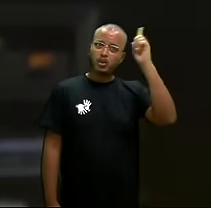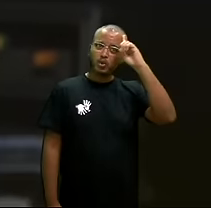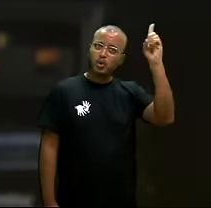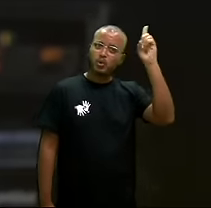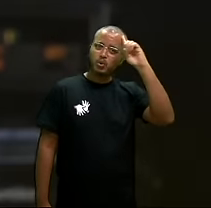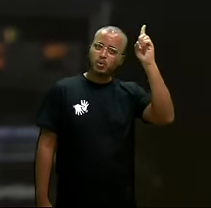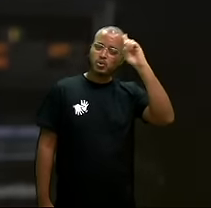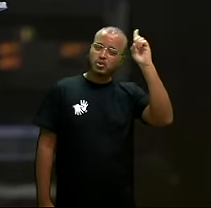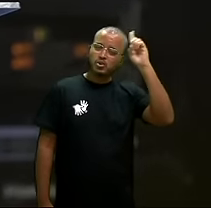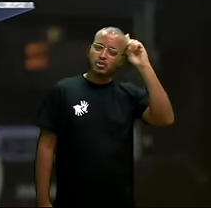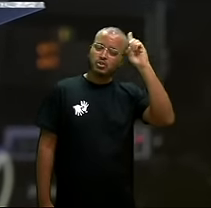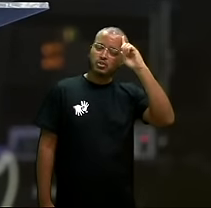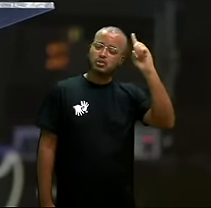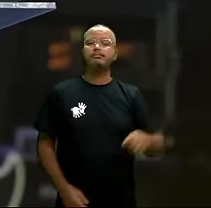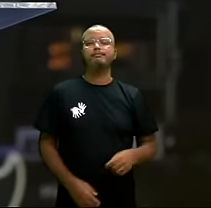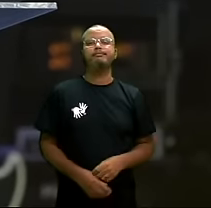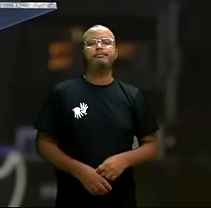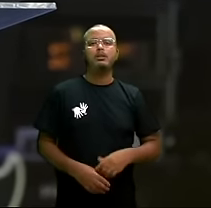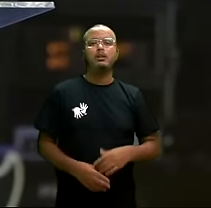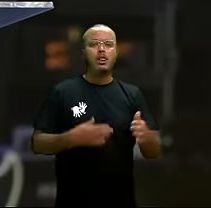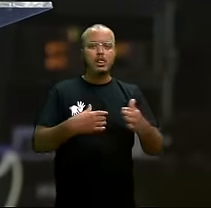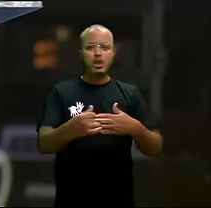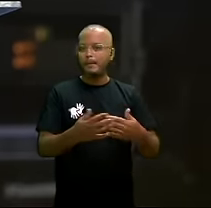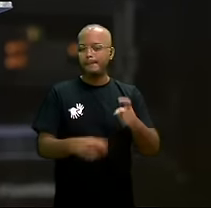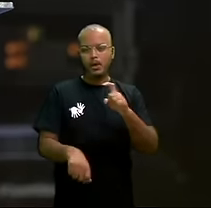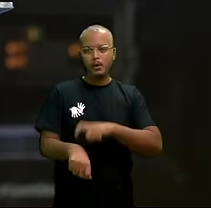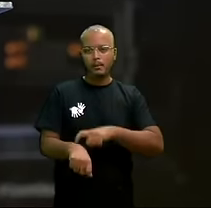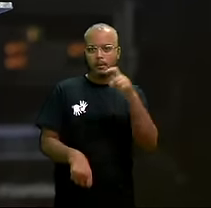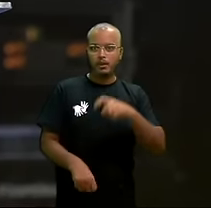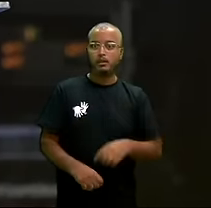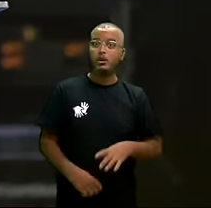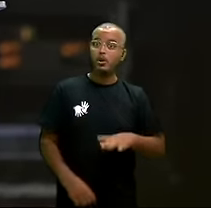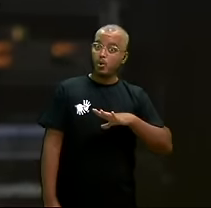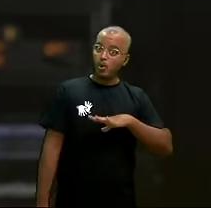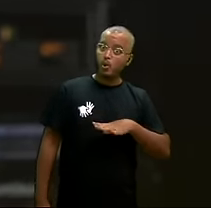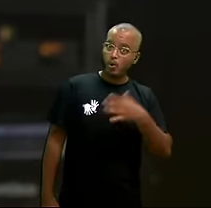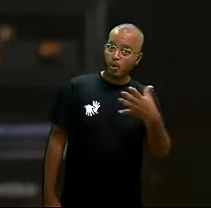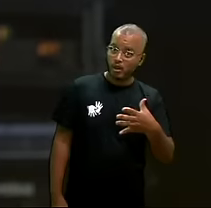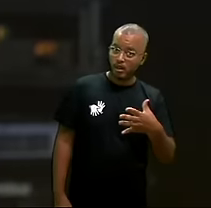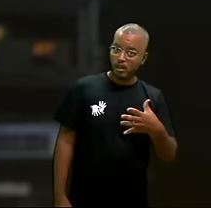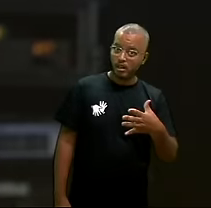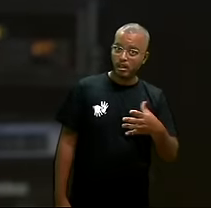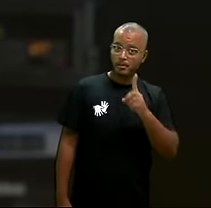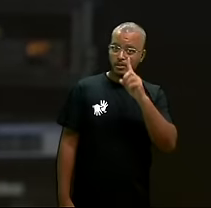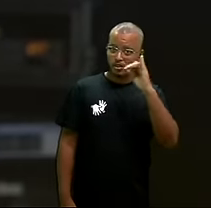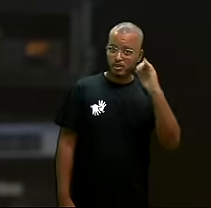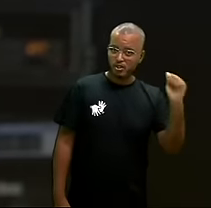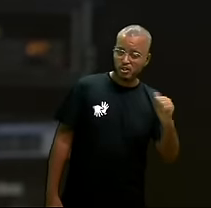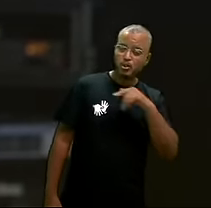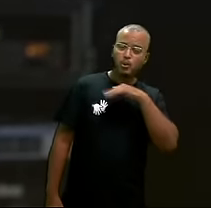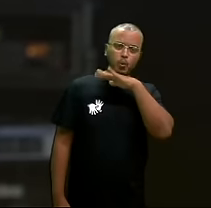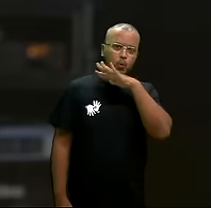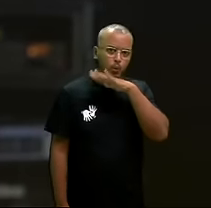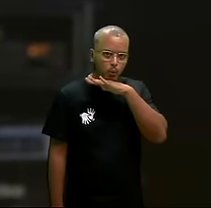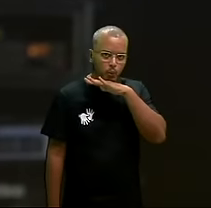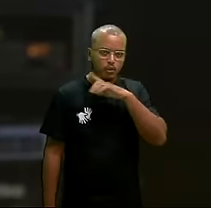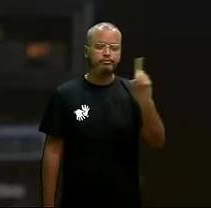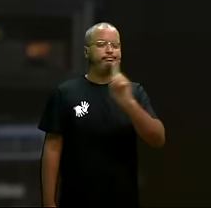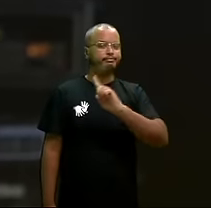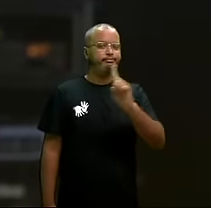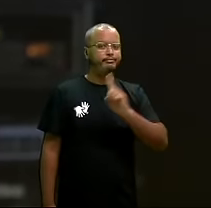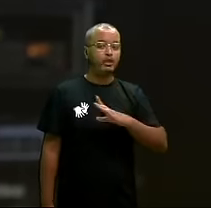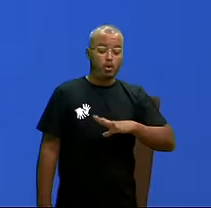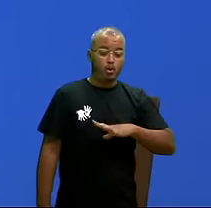todo dia, para todo momento. Repete comigo, diz assim: coragem não é só para os dias maus. Diga assim: coragem é para